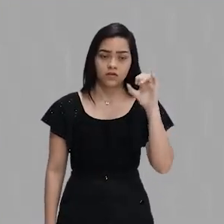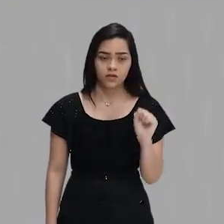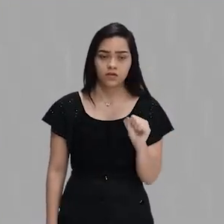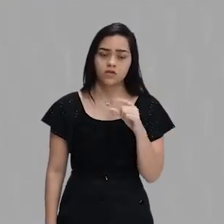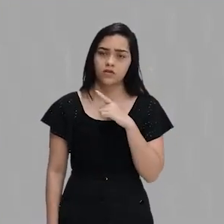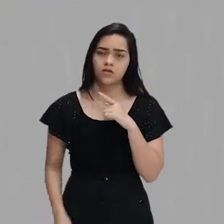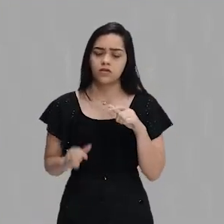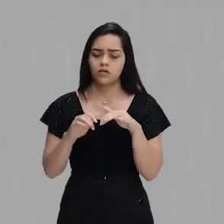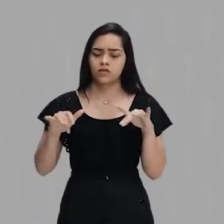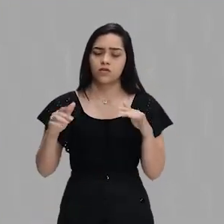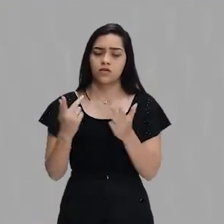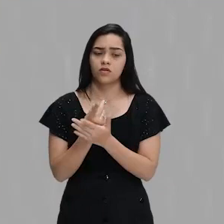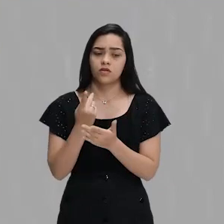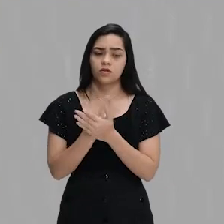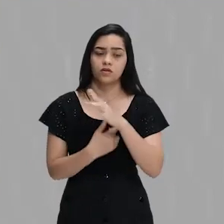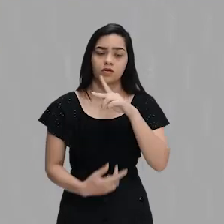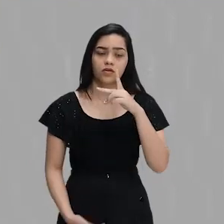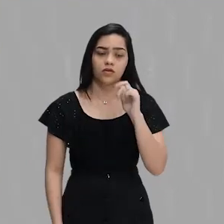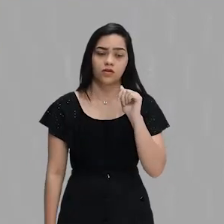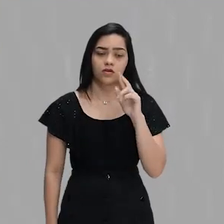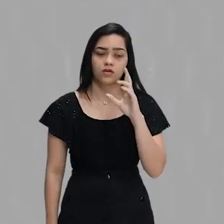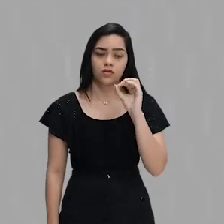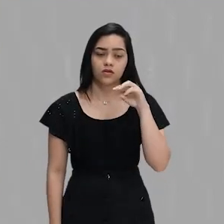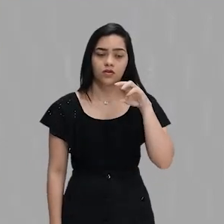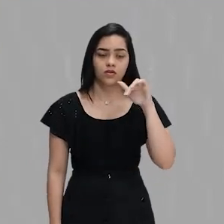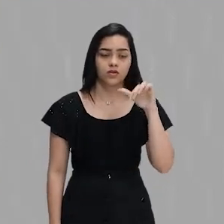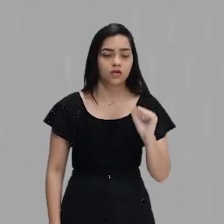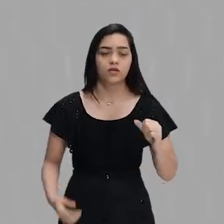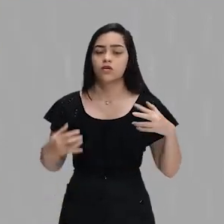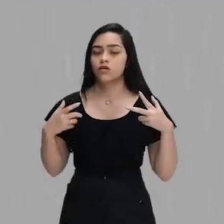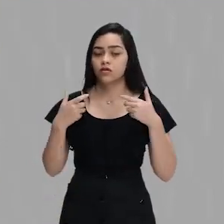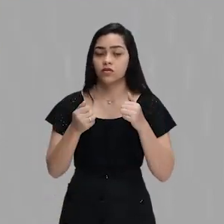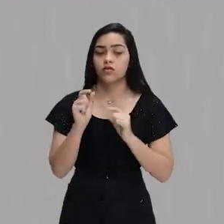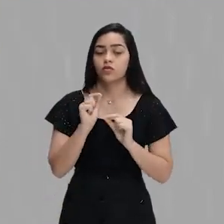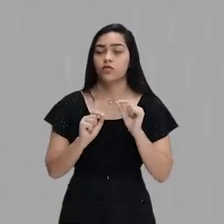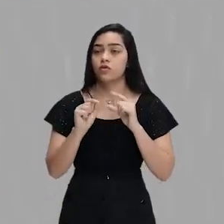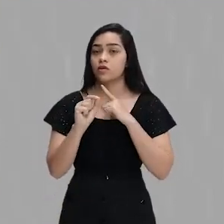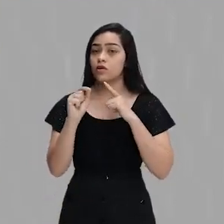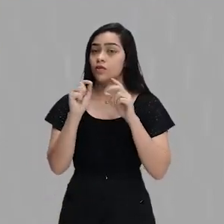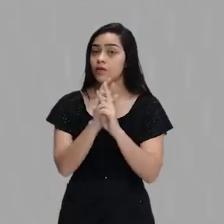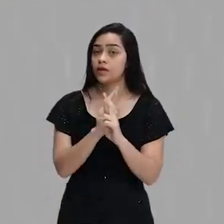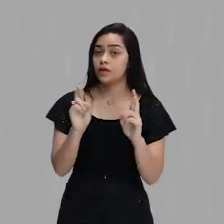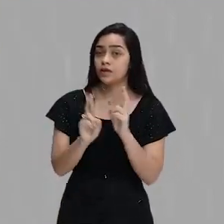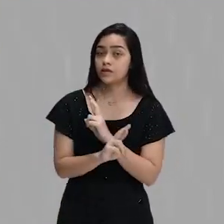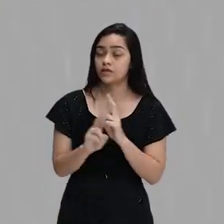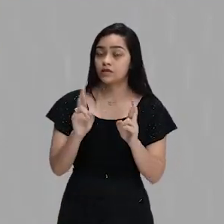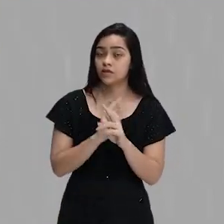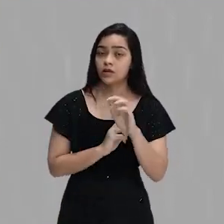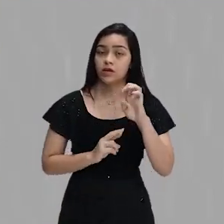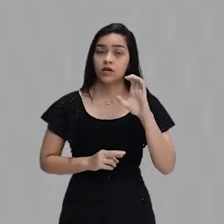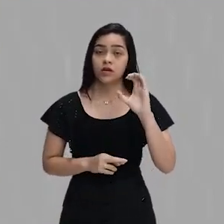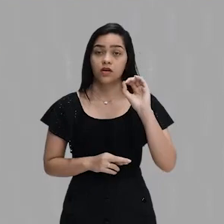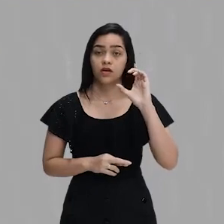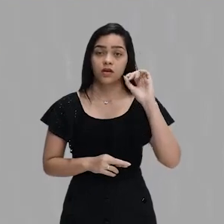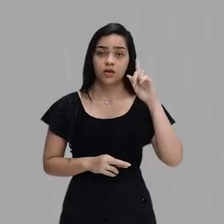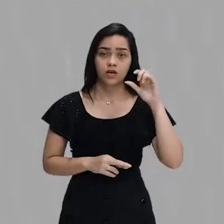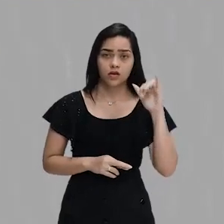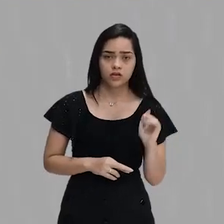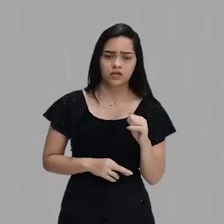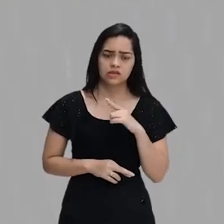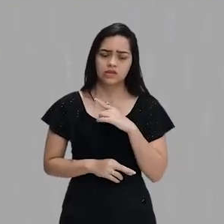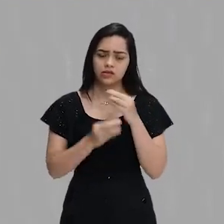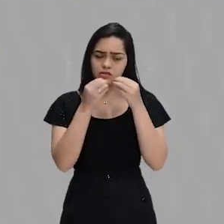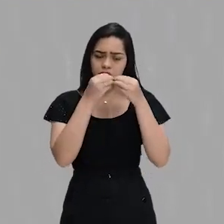pouco digitado errado. É harmônica, tá, pessoal? E toda vez que você vê uma relação ecológica ocorrendo